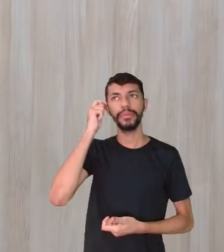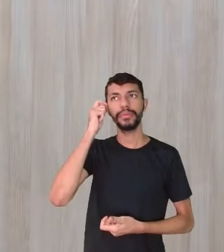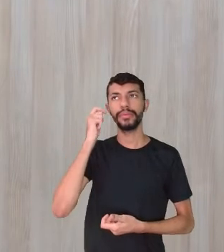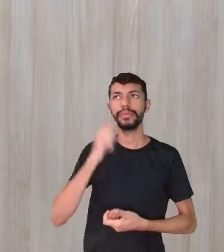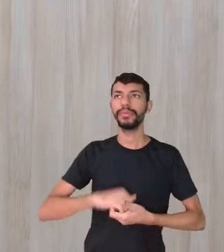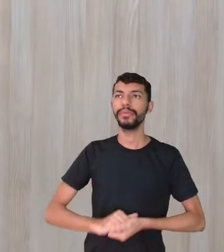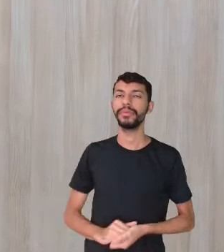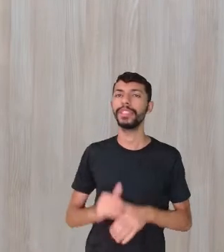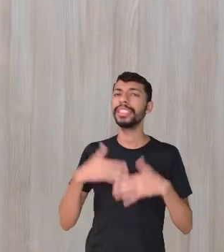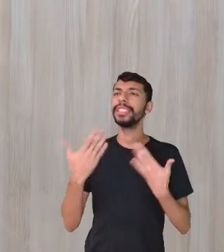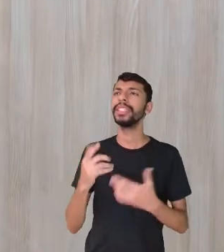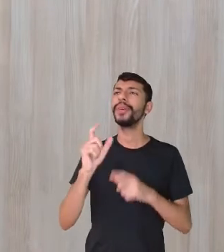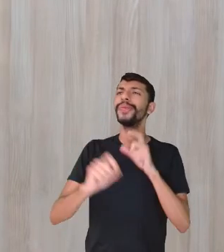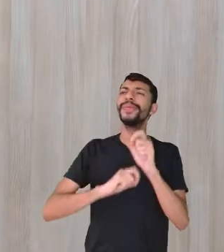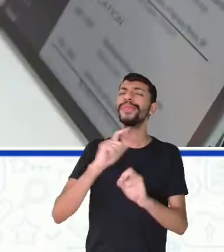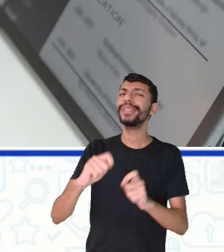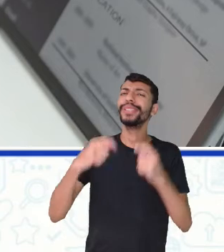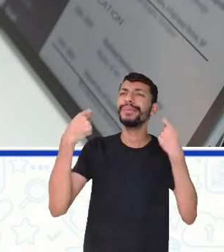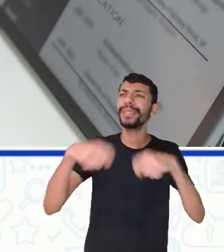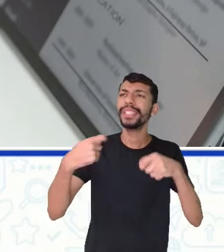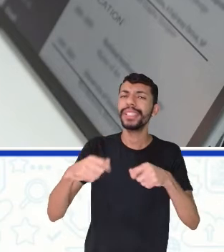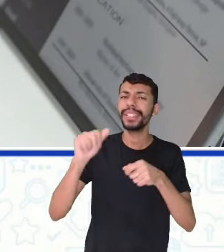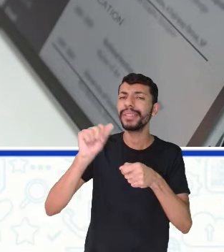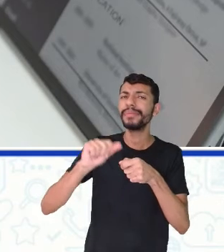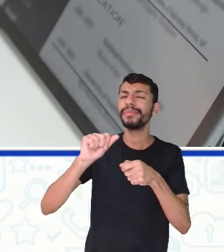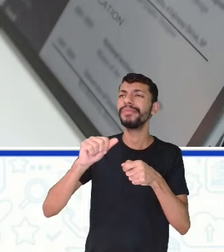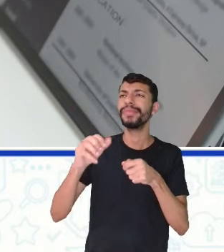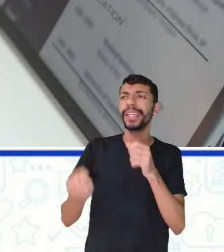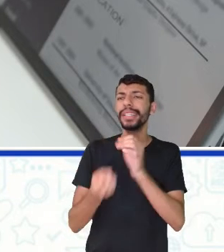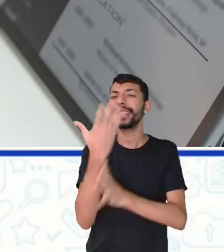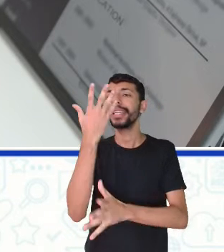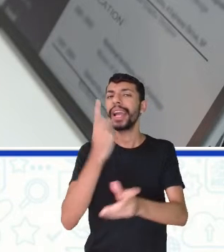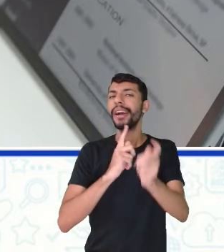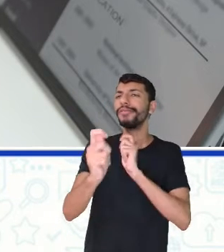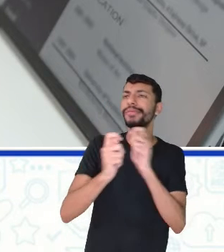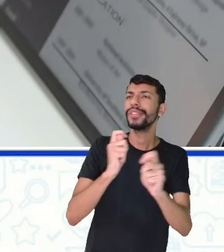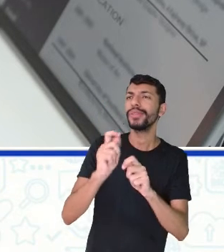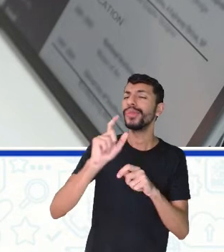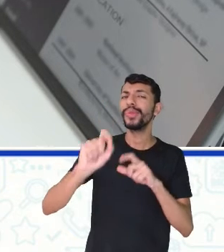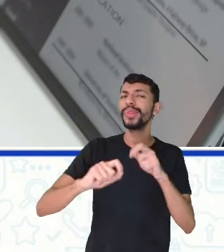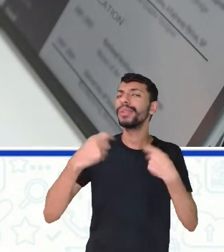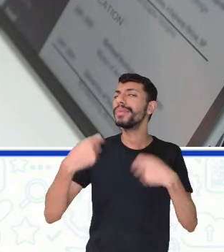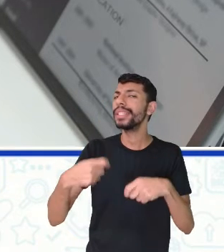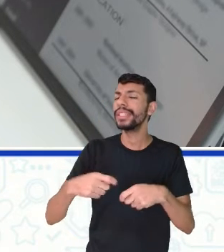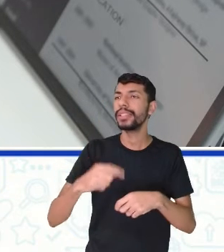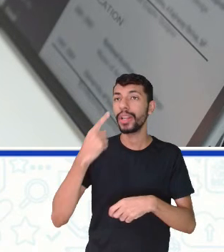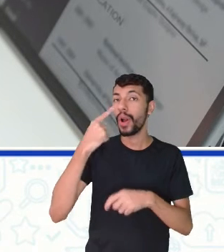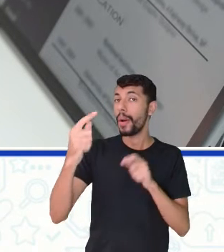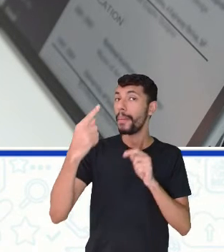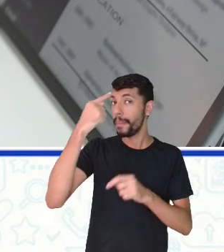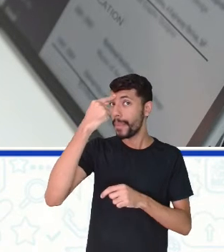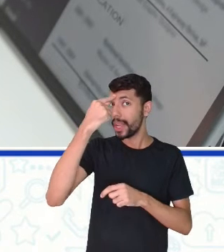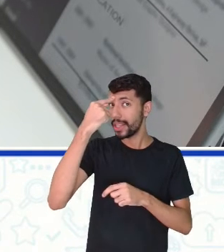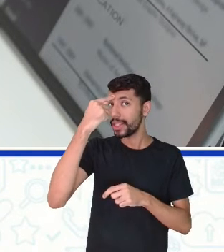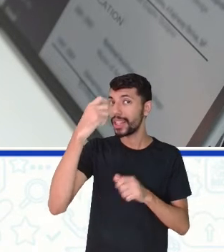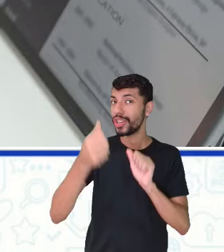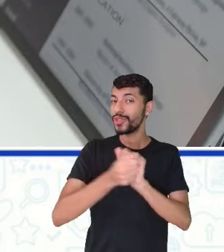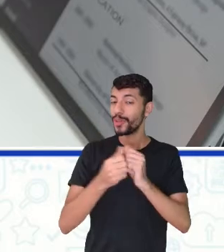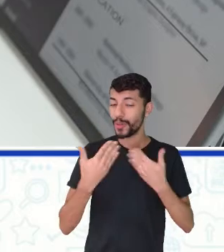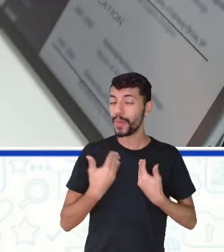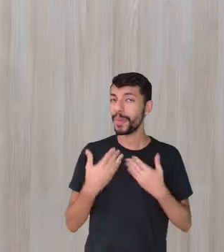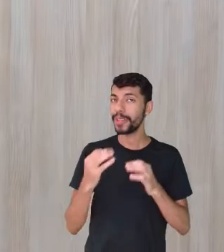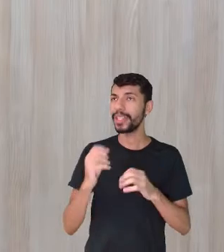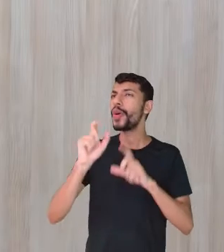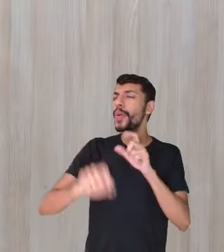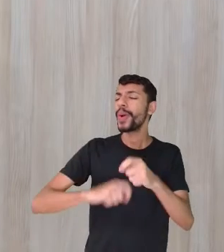Então, o que é necessário para fazer uma entrevista? Pensa aí. Pensa comigo aí, o que é necessário para